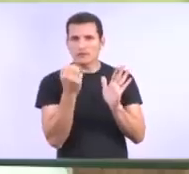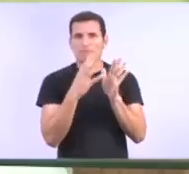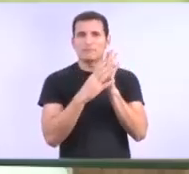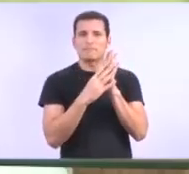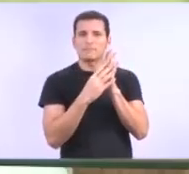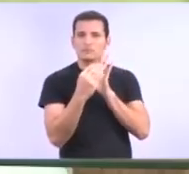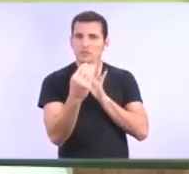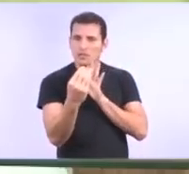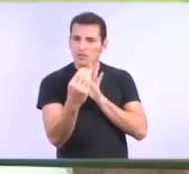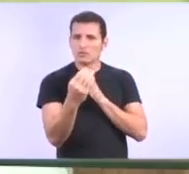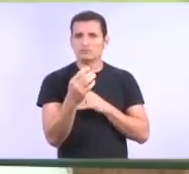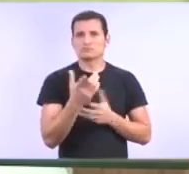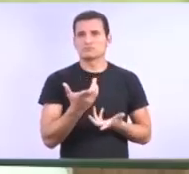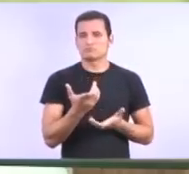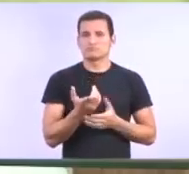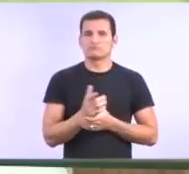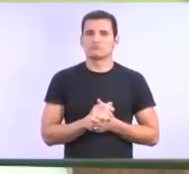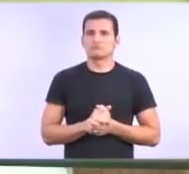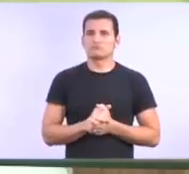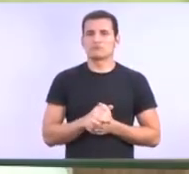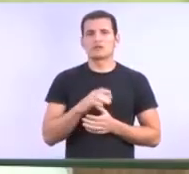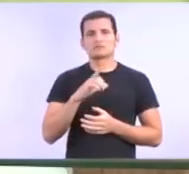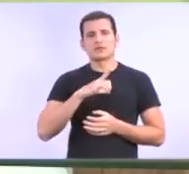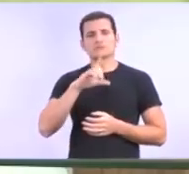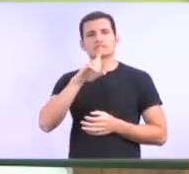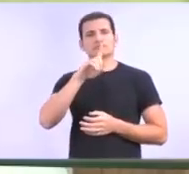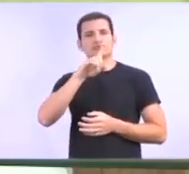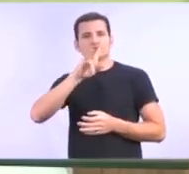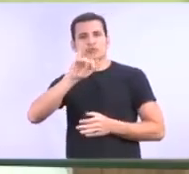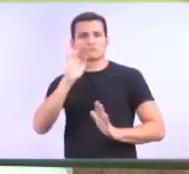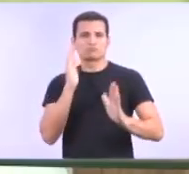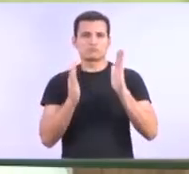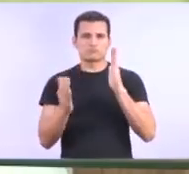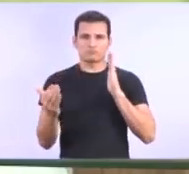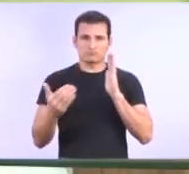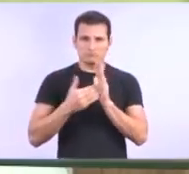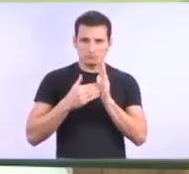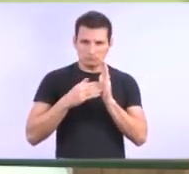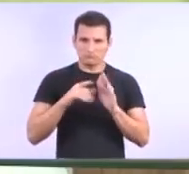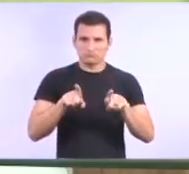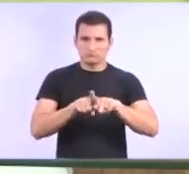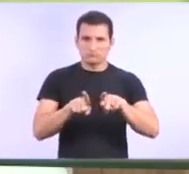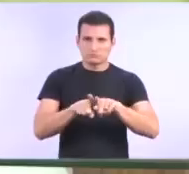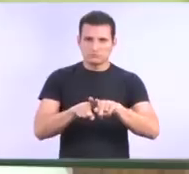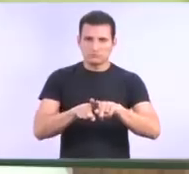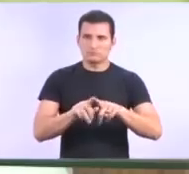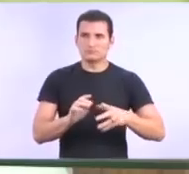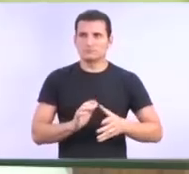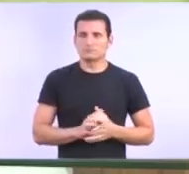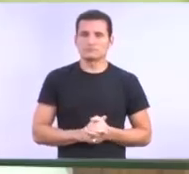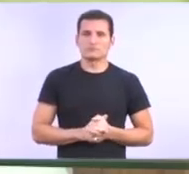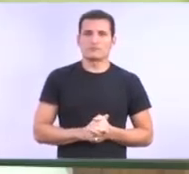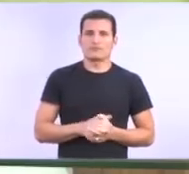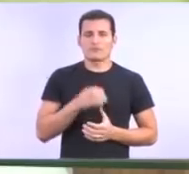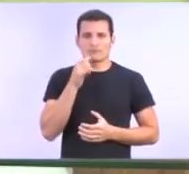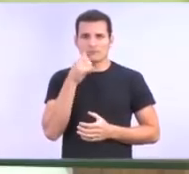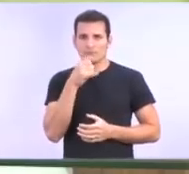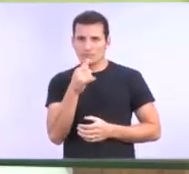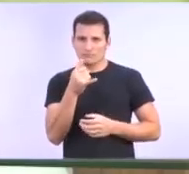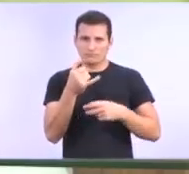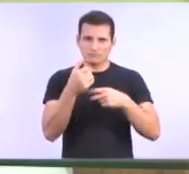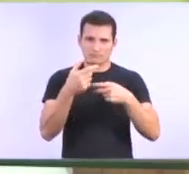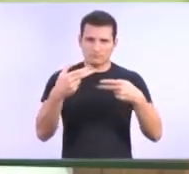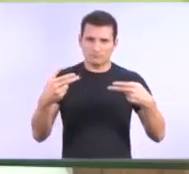é perecível ou não, a gente vai ter data de validade. Então, bom, no caso de eletrodoméstico não teria, né,